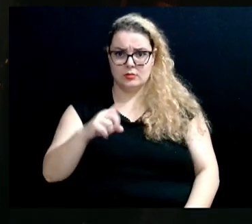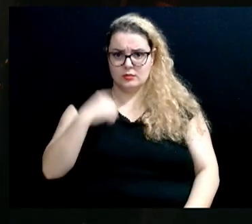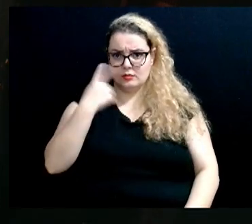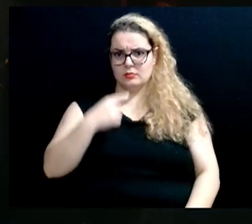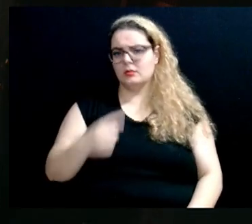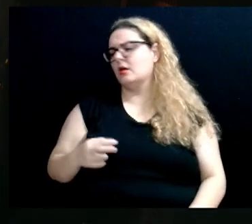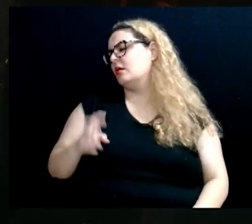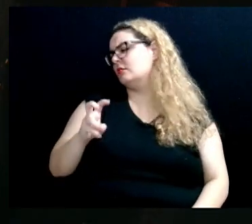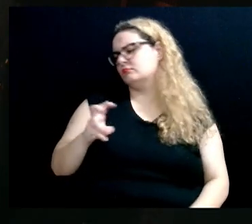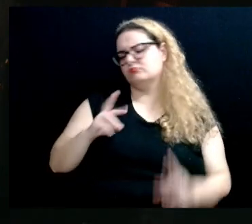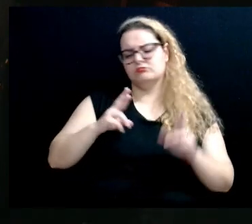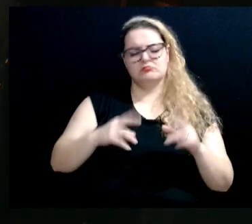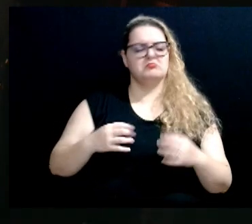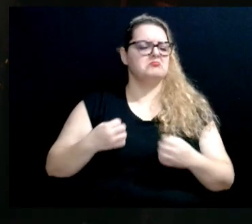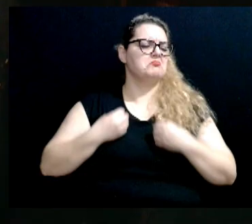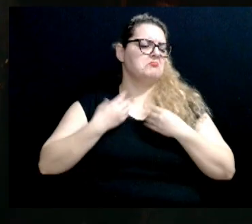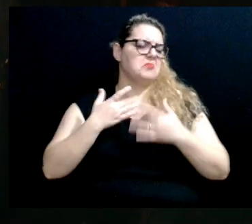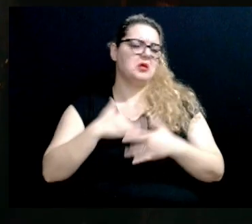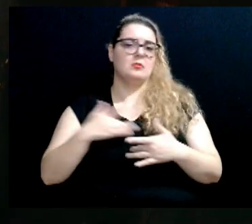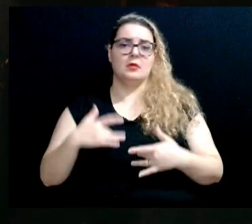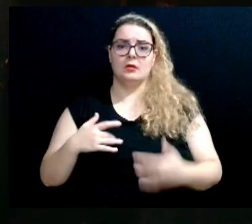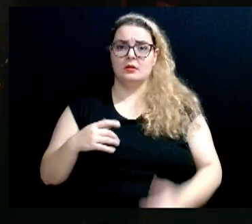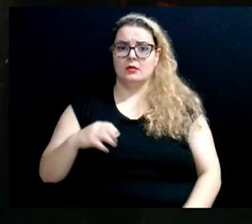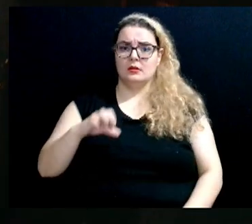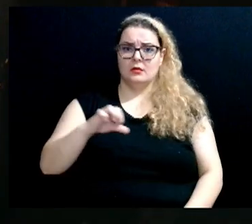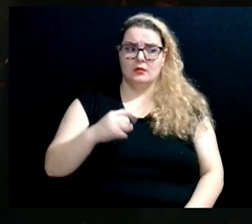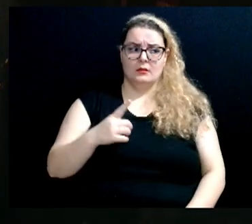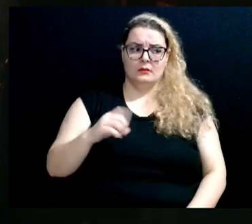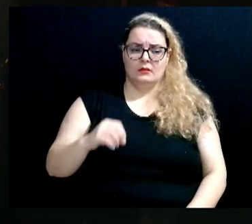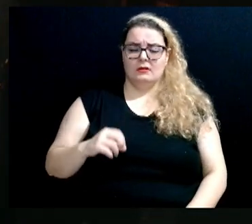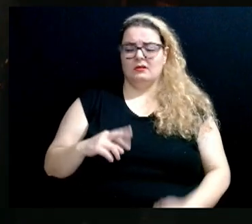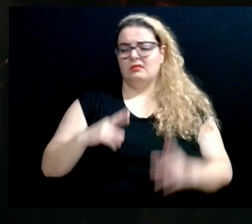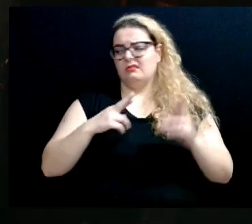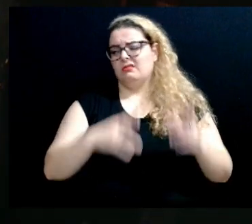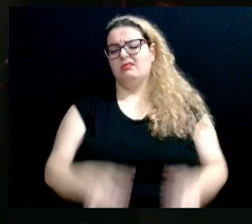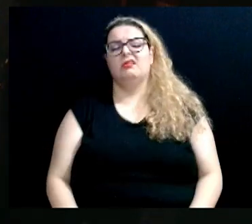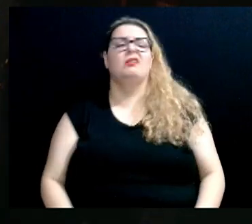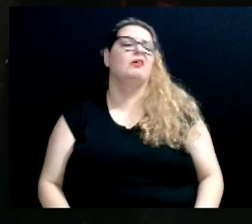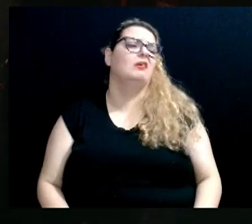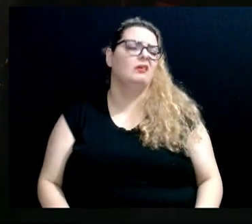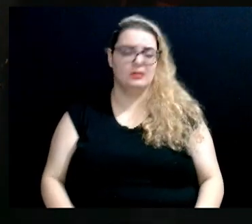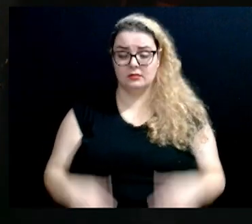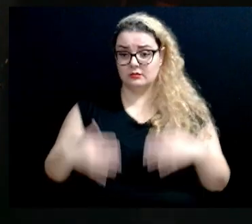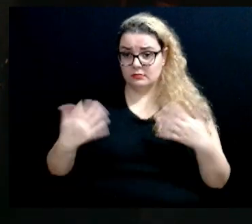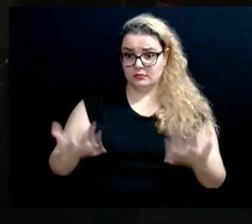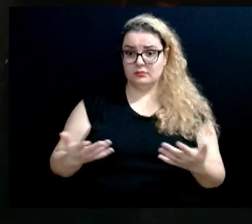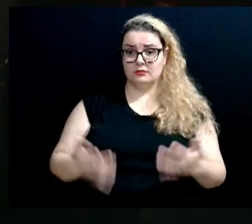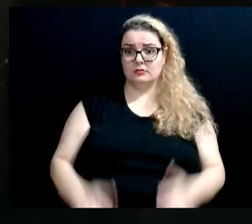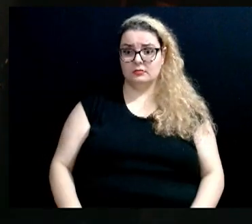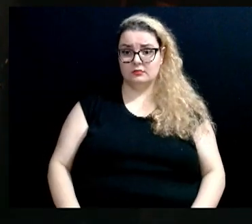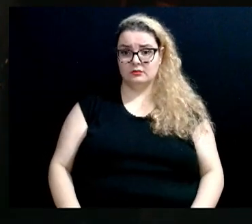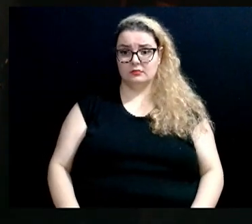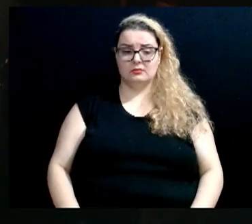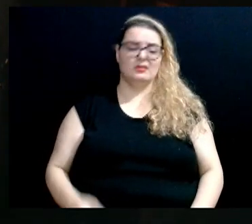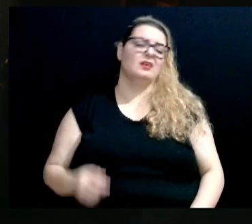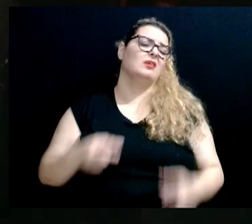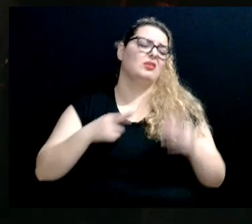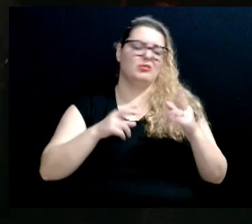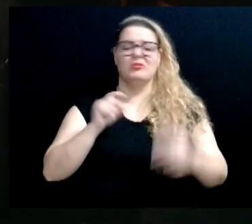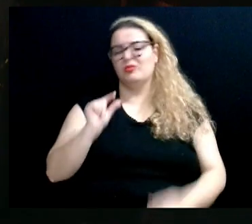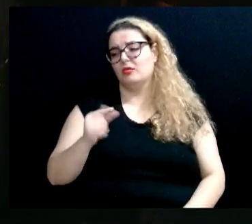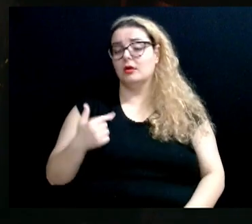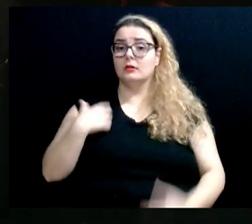e já tô bem. Tem gente que dorme 9, 10 horas e acorda quebradão. Então, assim, é o nosso organismo que determina. Agora, Tabita, na